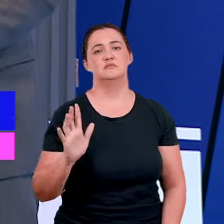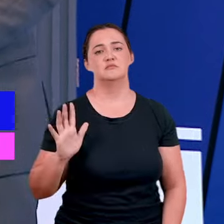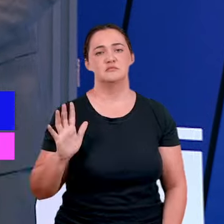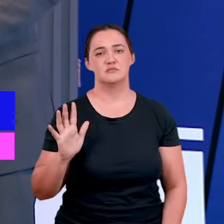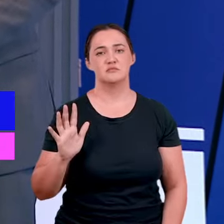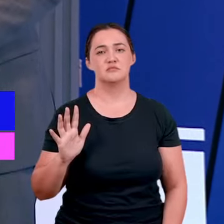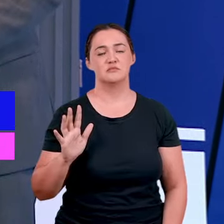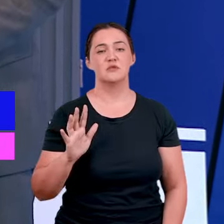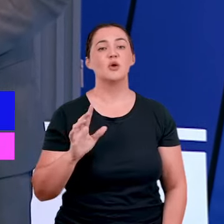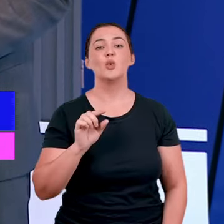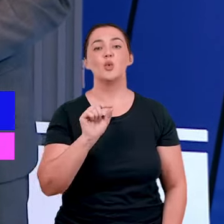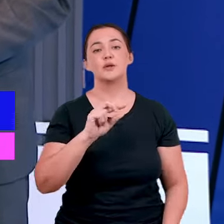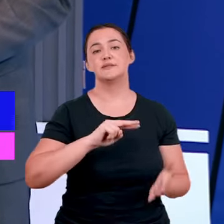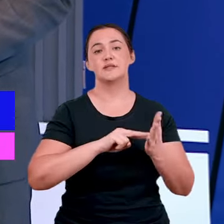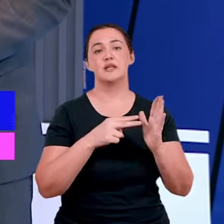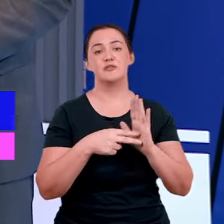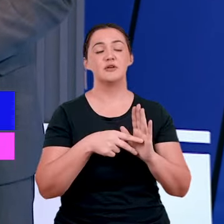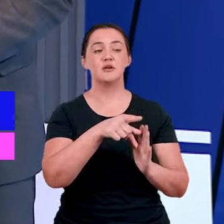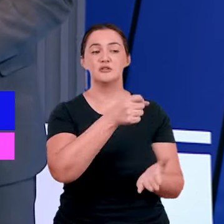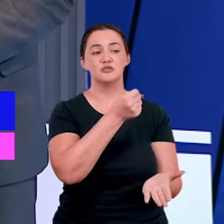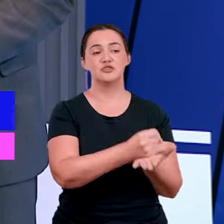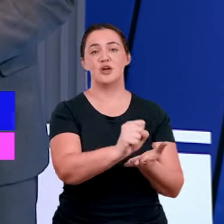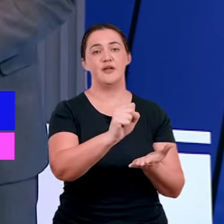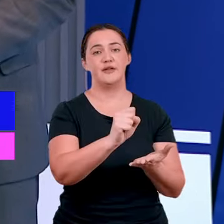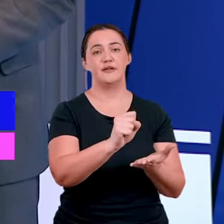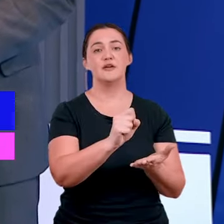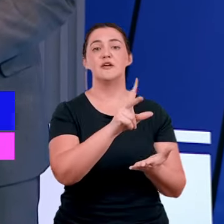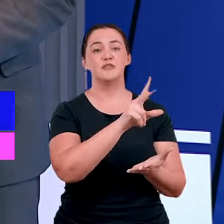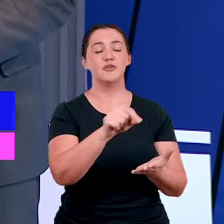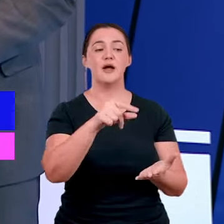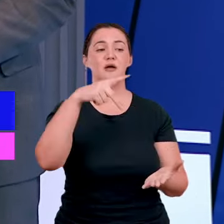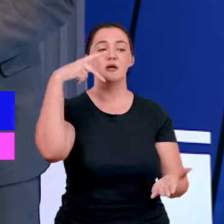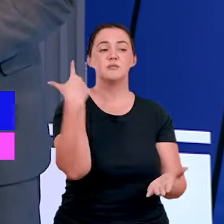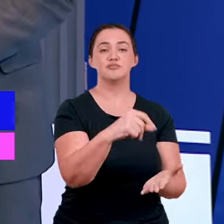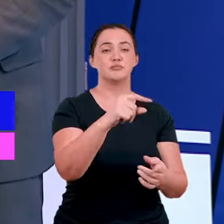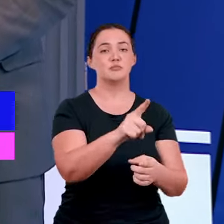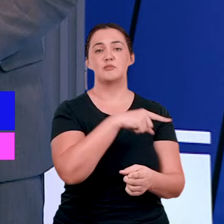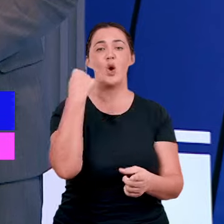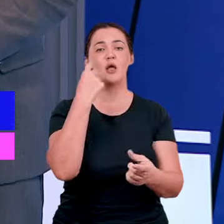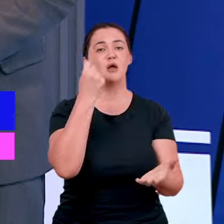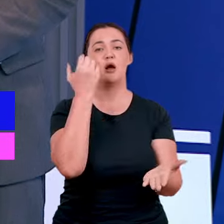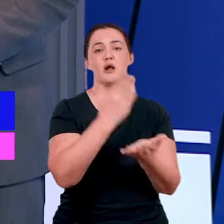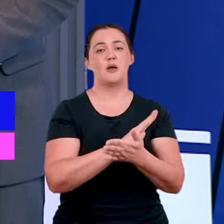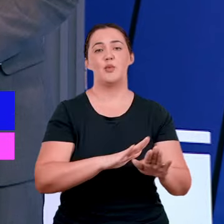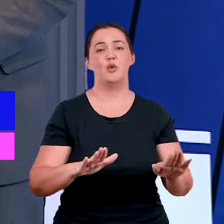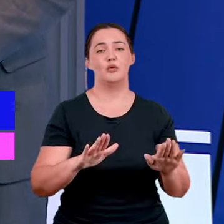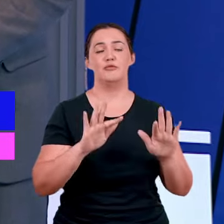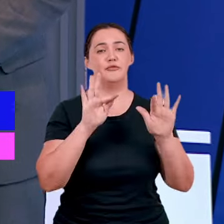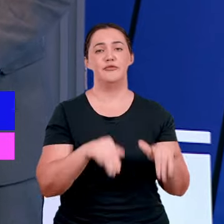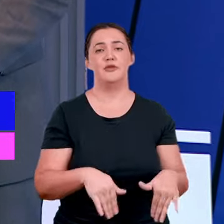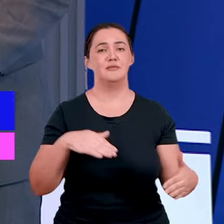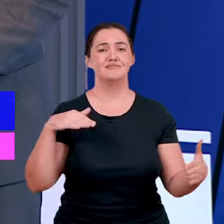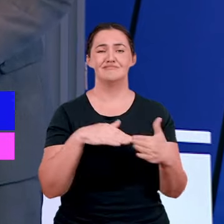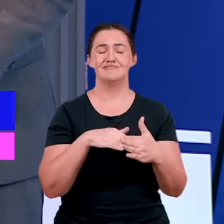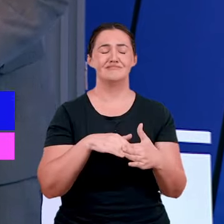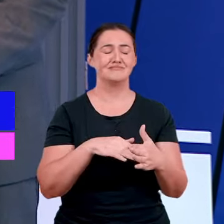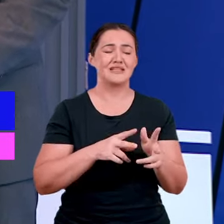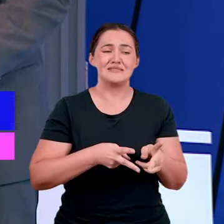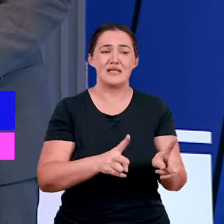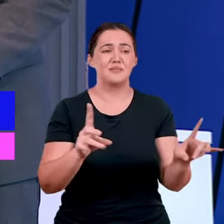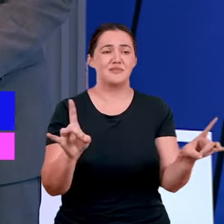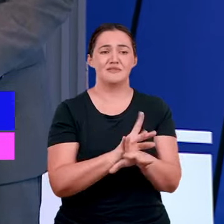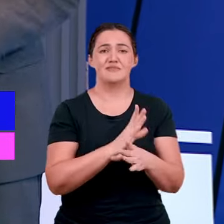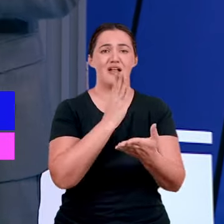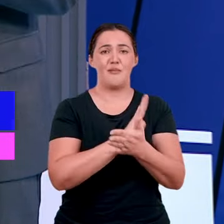castigo eterno quando você toma uma decisão errada hoje e essa decisão vai mudar completamente a sua história eternamente, para